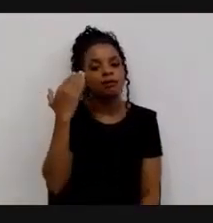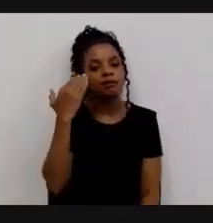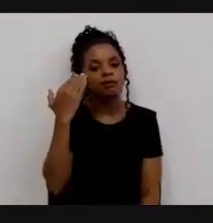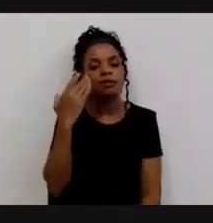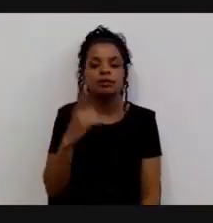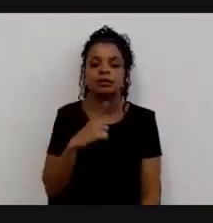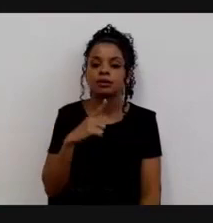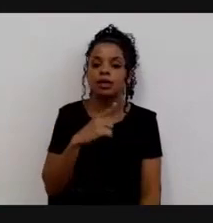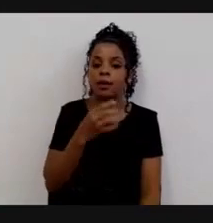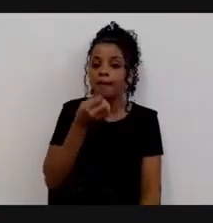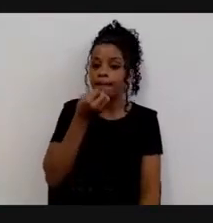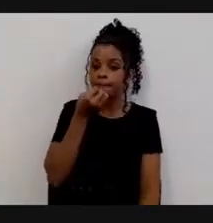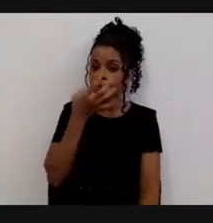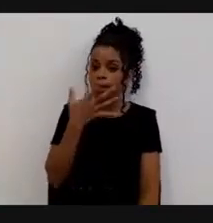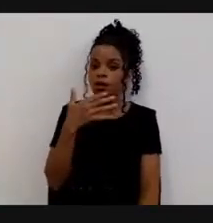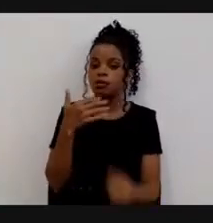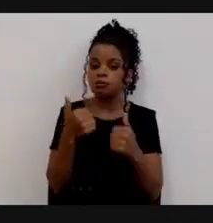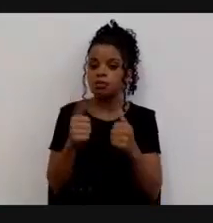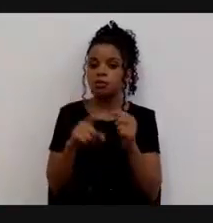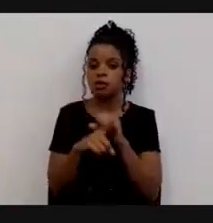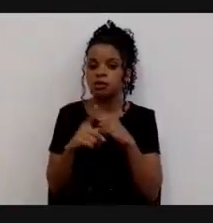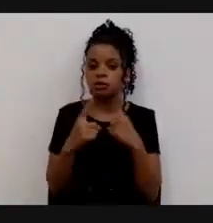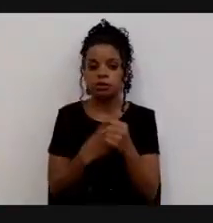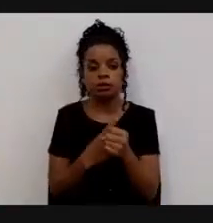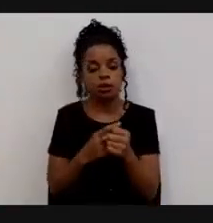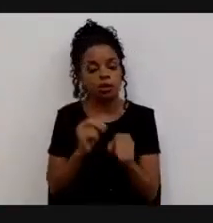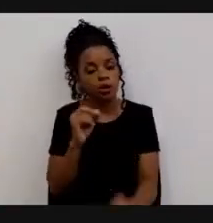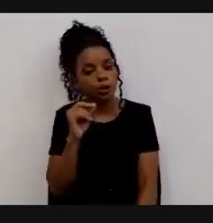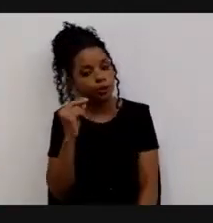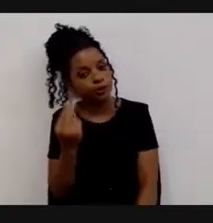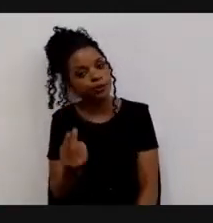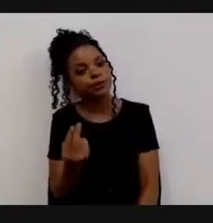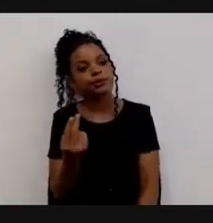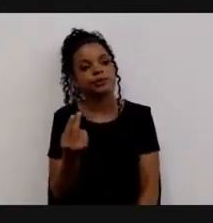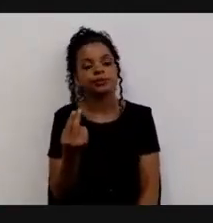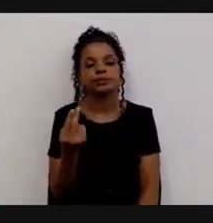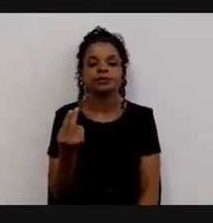trazido benefícios, bem-estar, ou ela está realmente correndo,